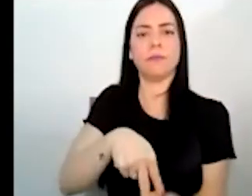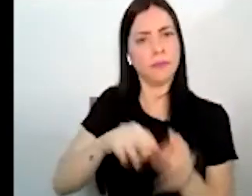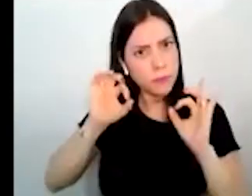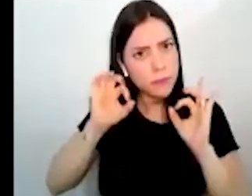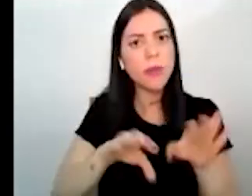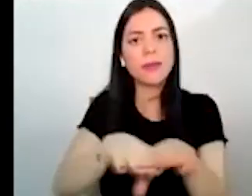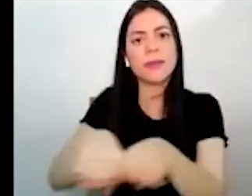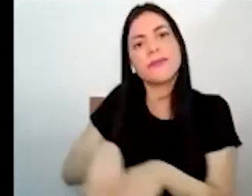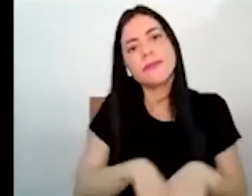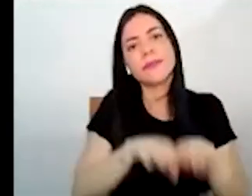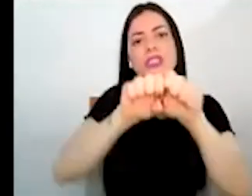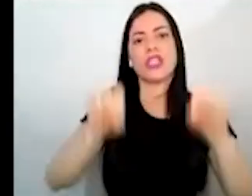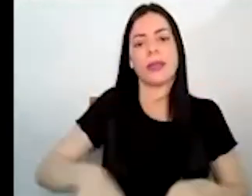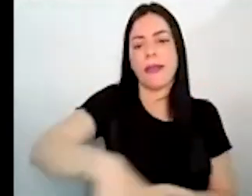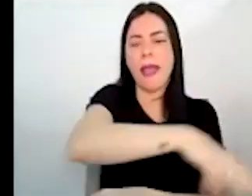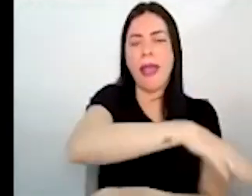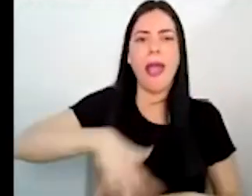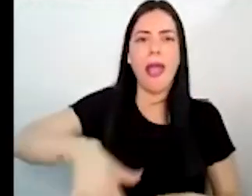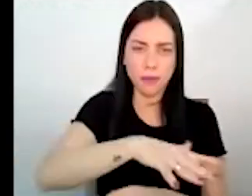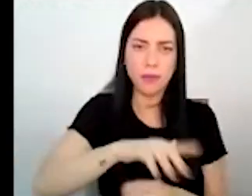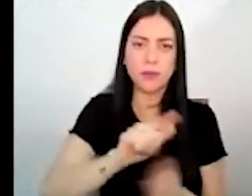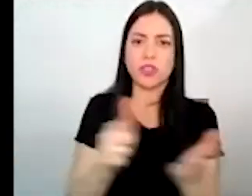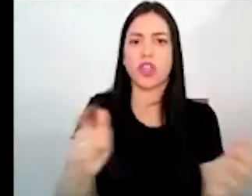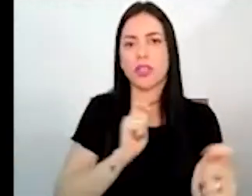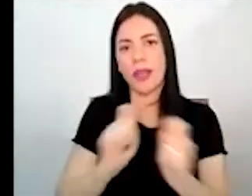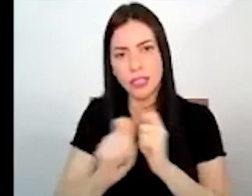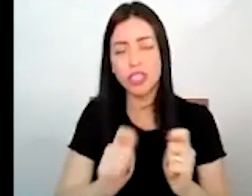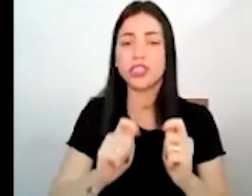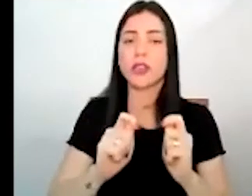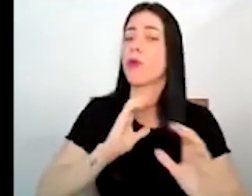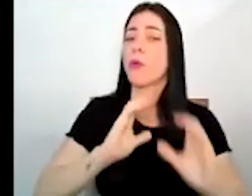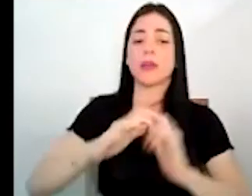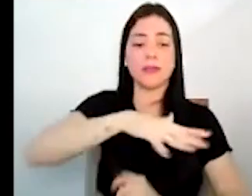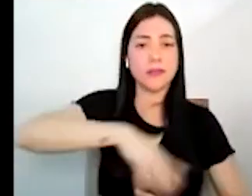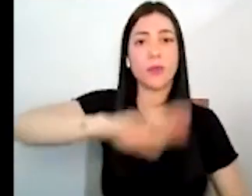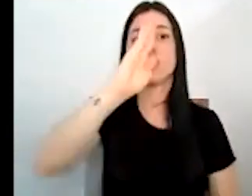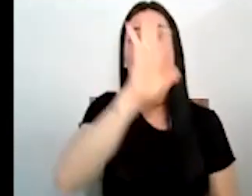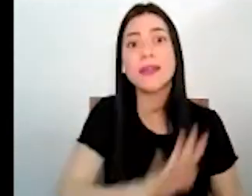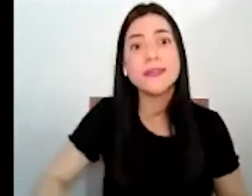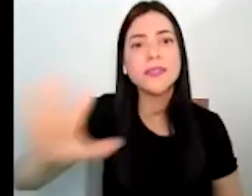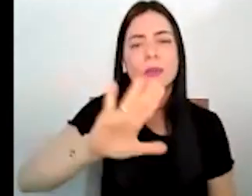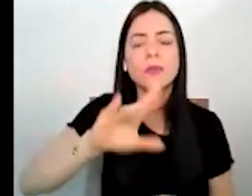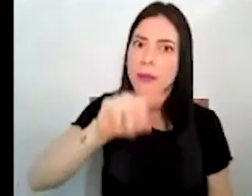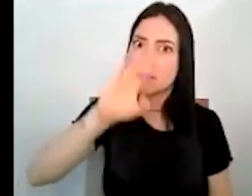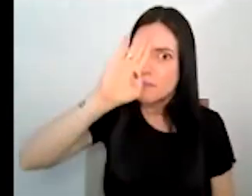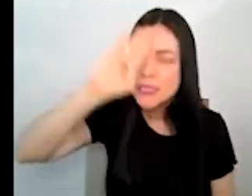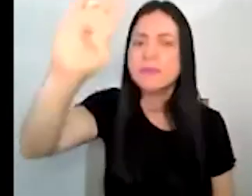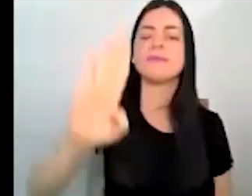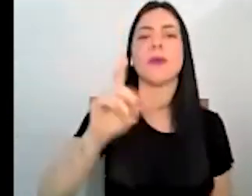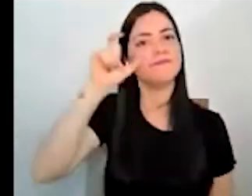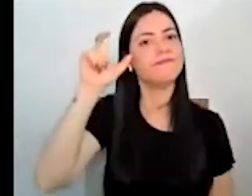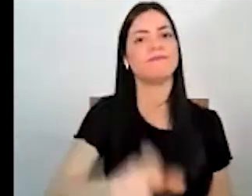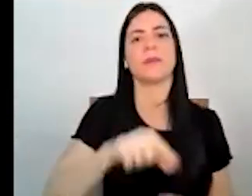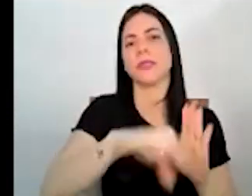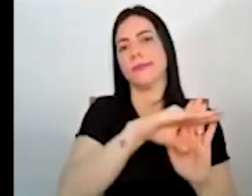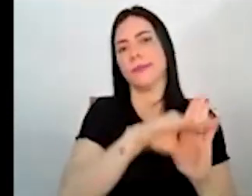sistema jornalístico e dentro da comunicação jornalística no Brasil. Essa, no fim das contas, é a grande ambição desse programa, pela maneira que eu entendo